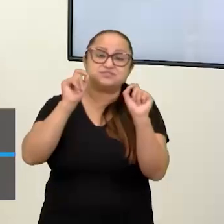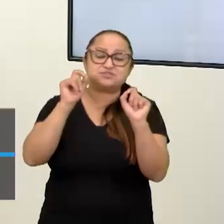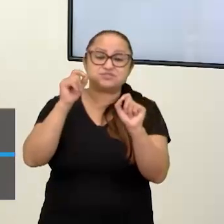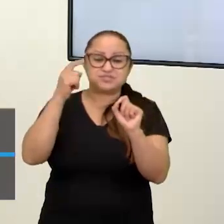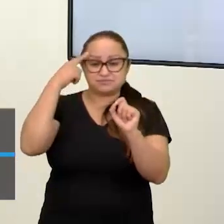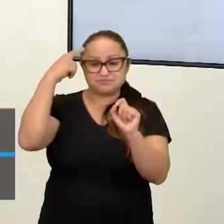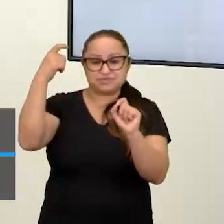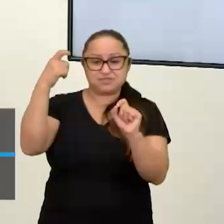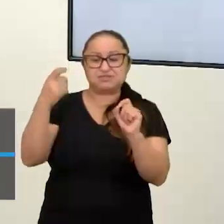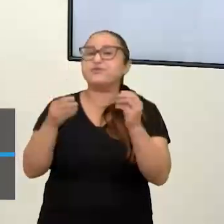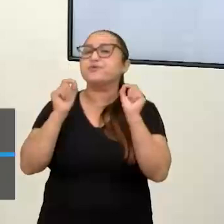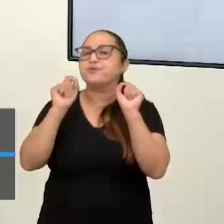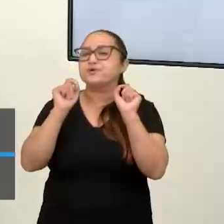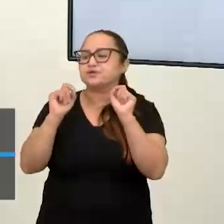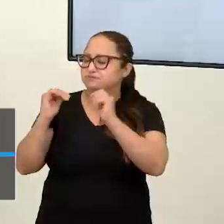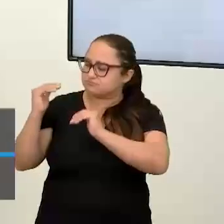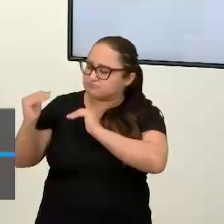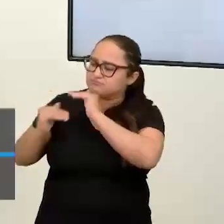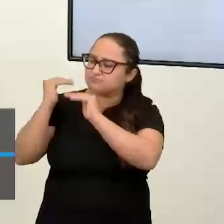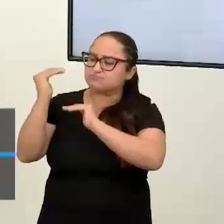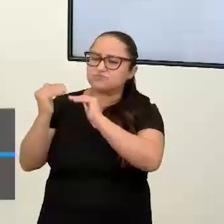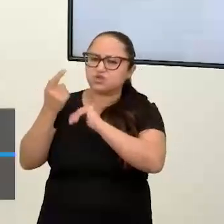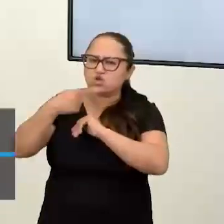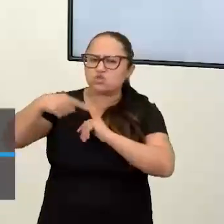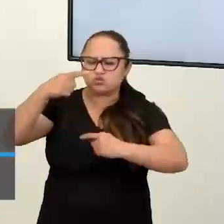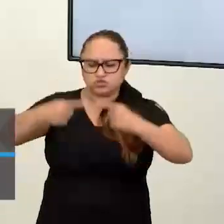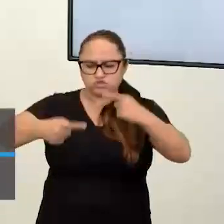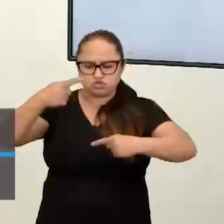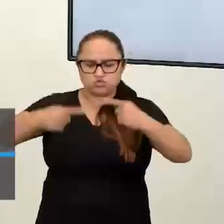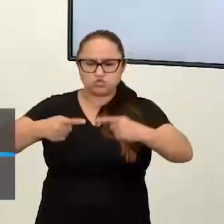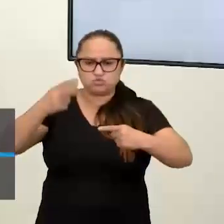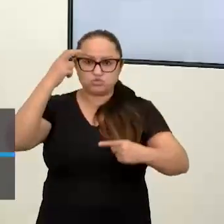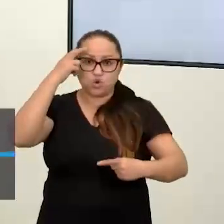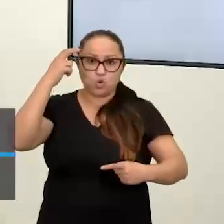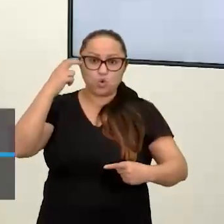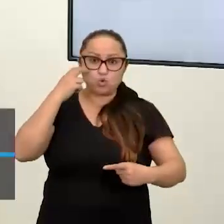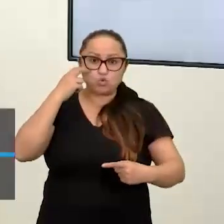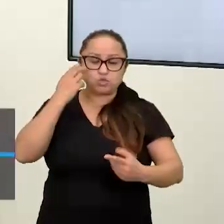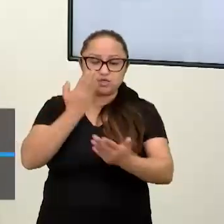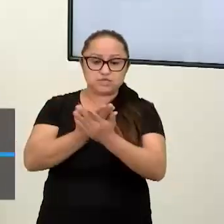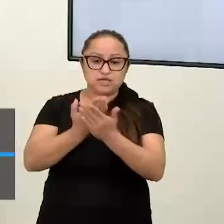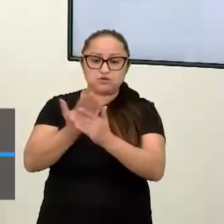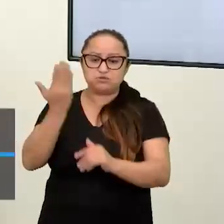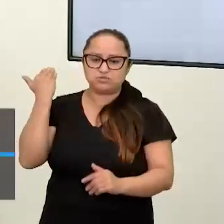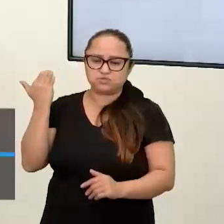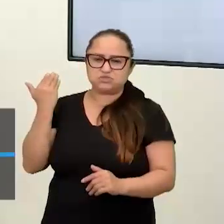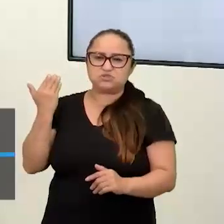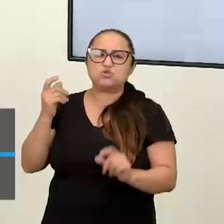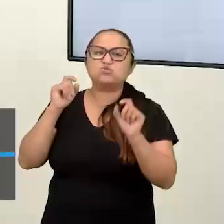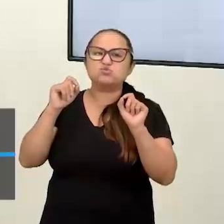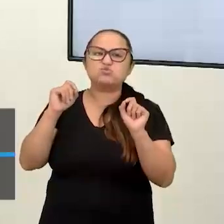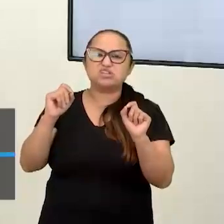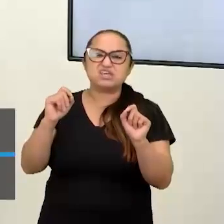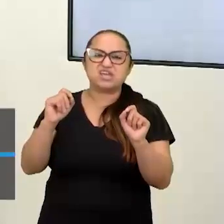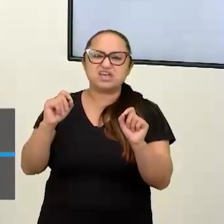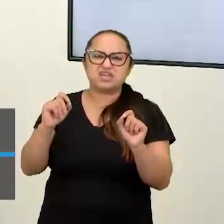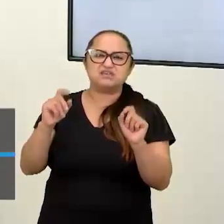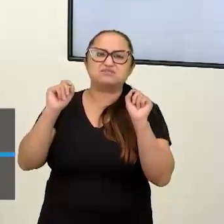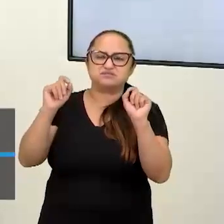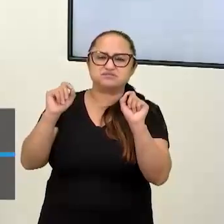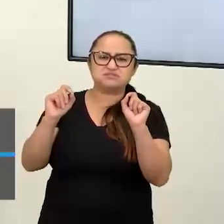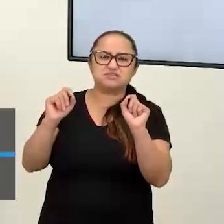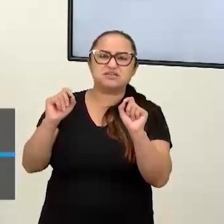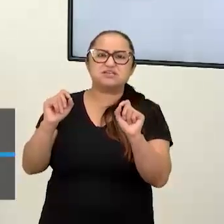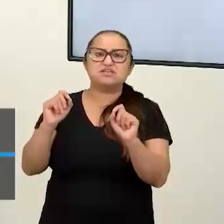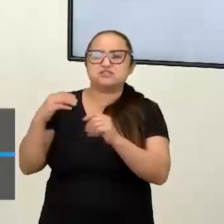essa construção, nós discutimos sobre cultura na aula passada, né? E nós falamos sobre cultura popular, cultura